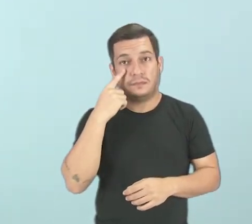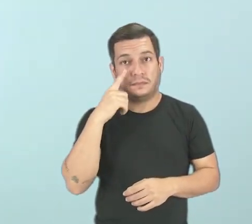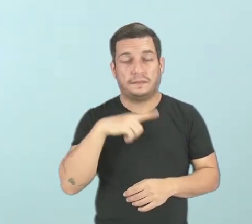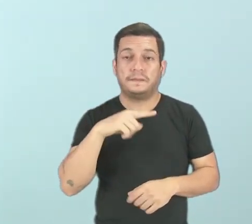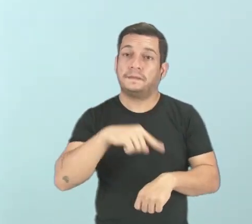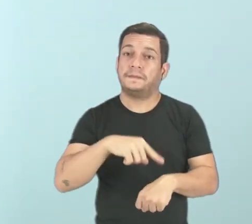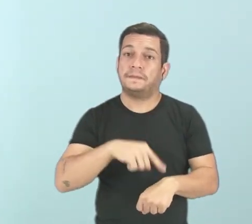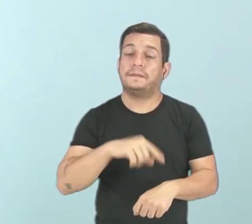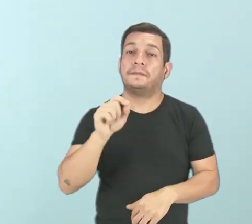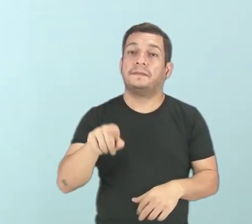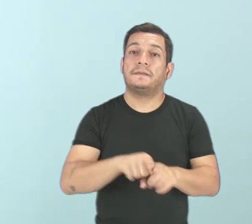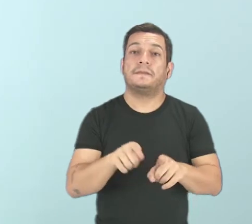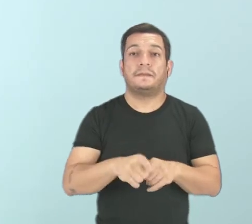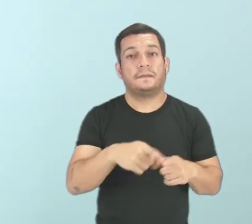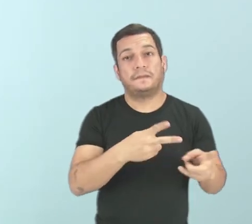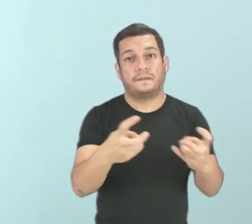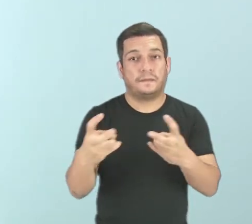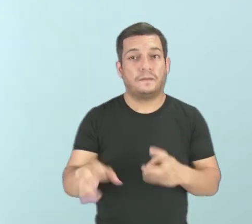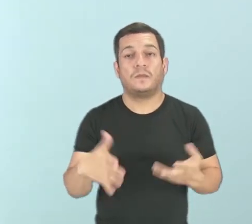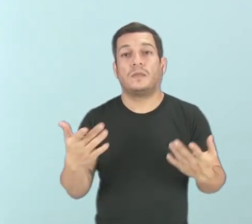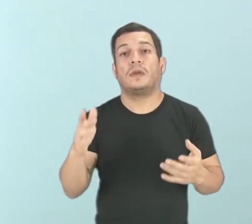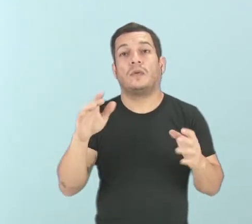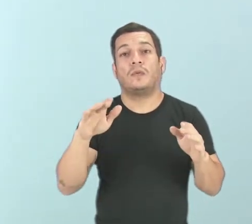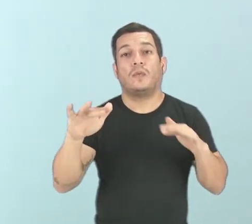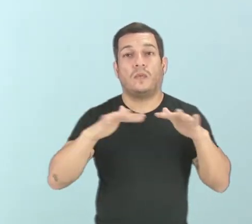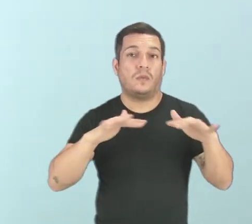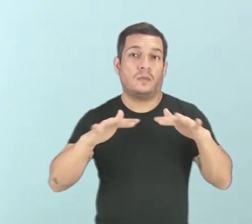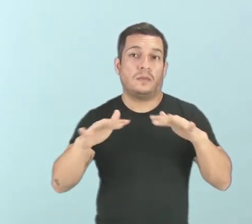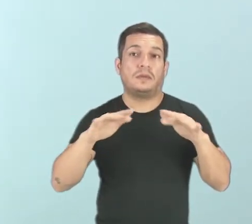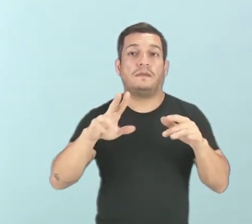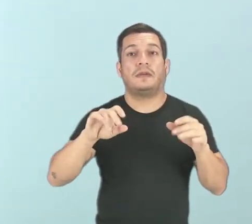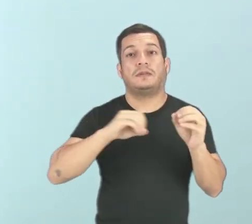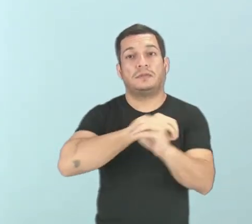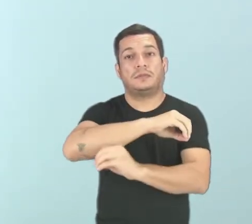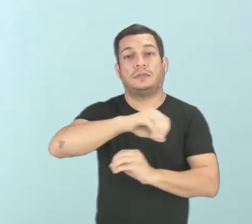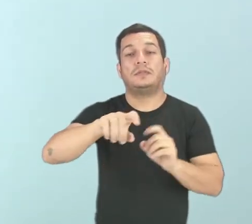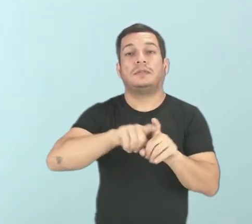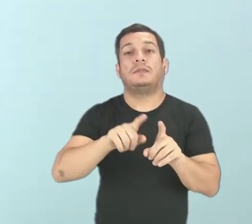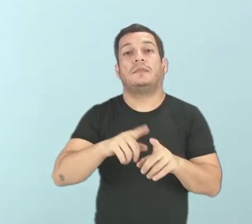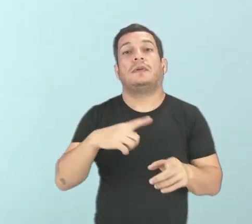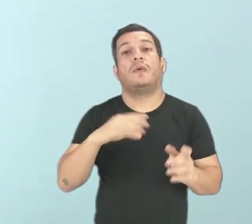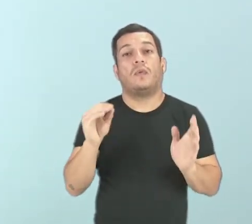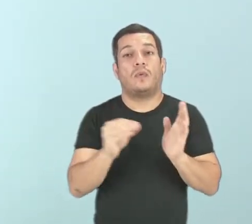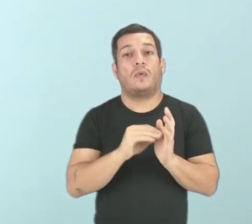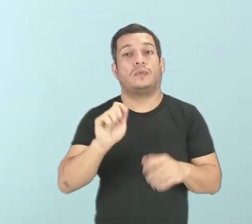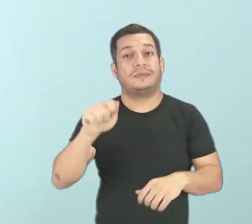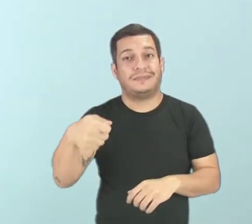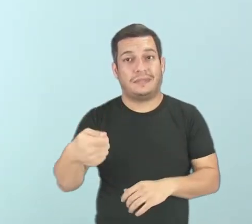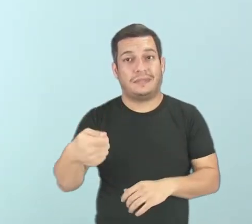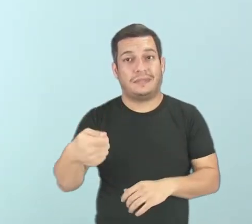no sistema MKS, nós teríamos aí a força em quilograma, força, e a distância em metro. Então, o produto das